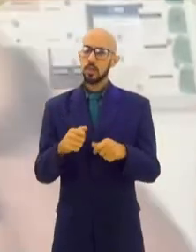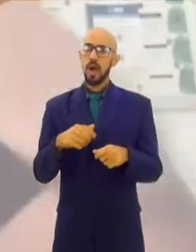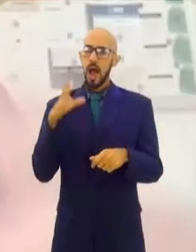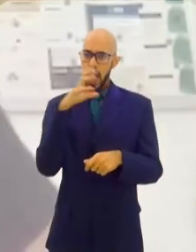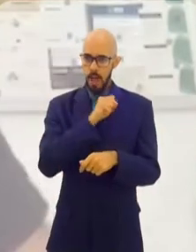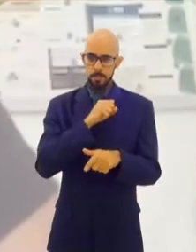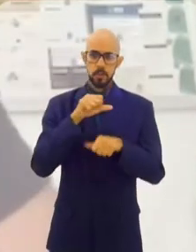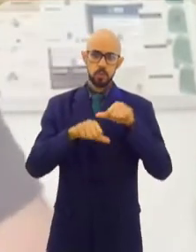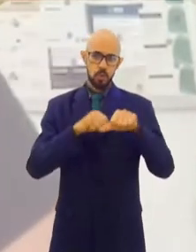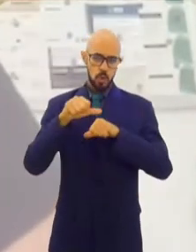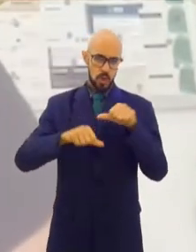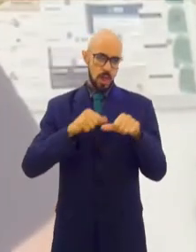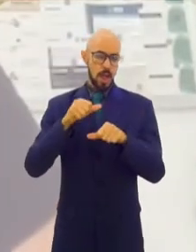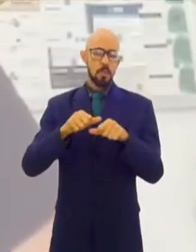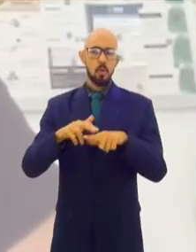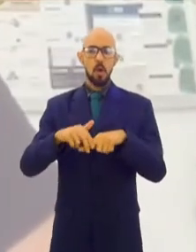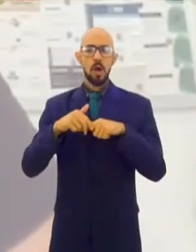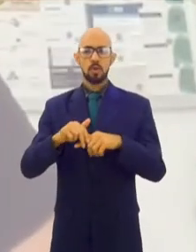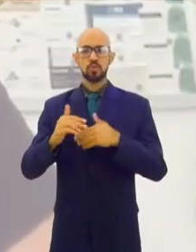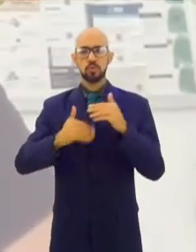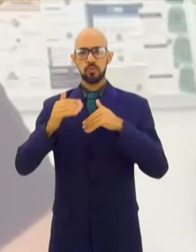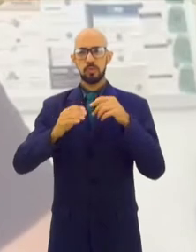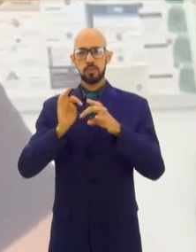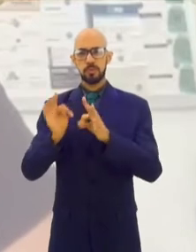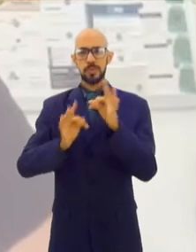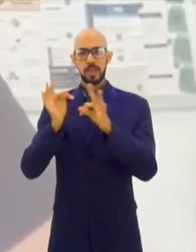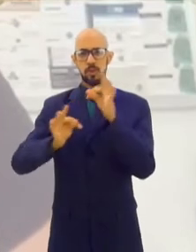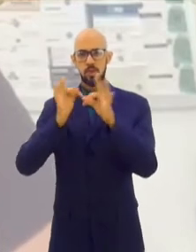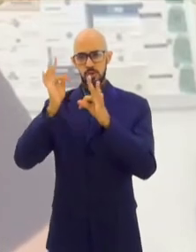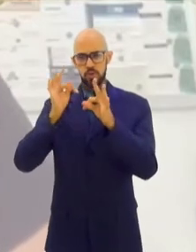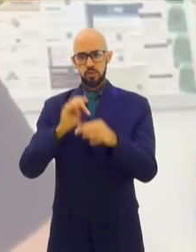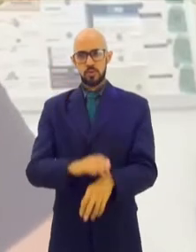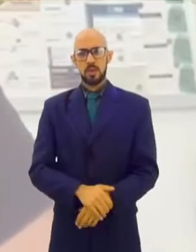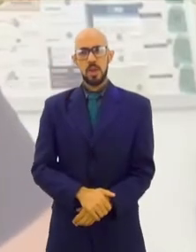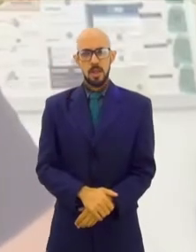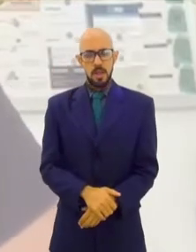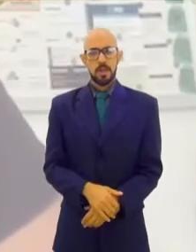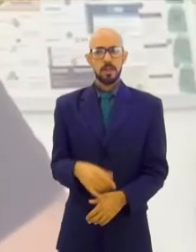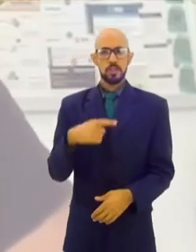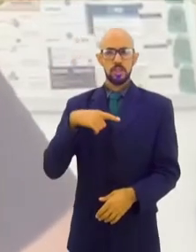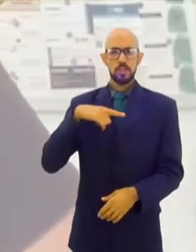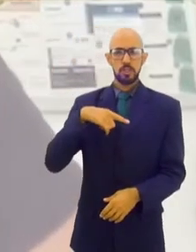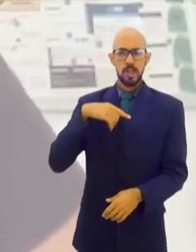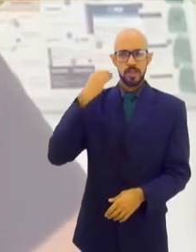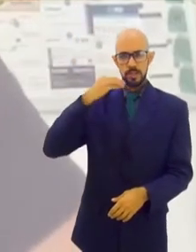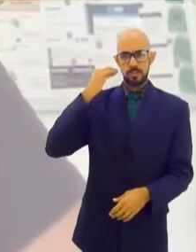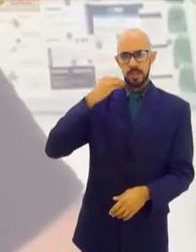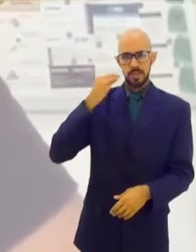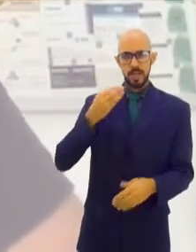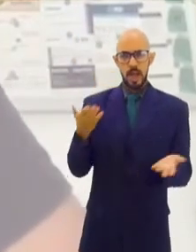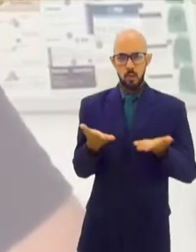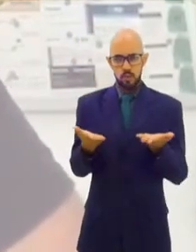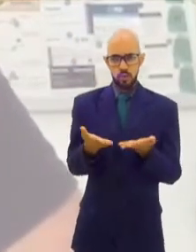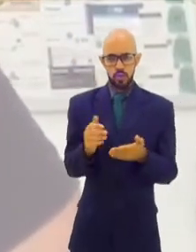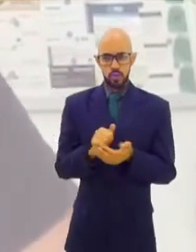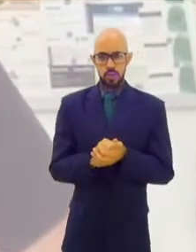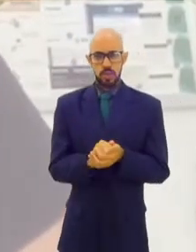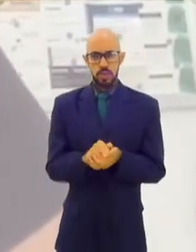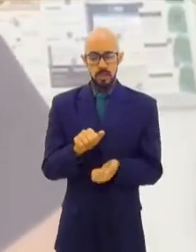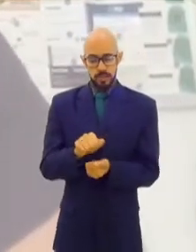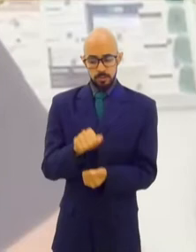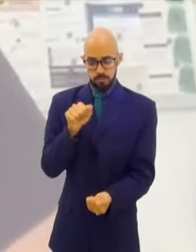recentes precisam ir se renovando o tempo inteiro com essa com esse desenvolvimento tecnológico estão exponencial e como a gente